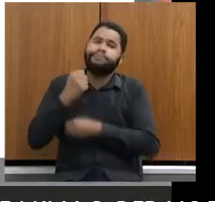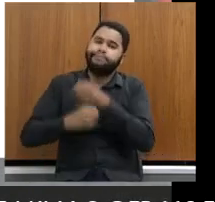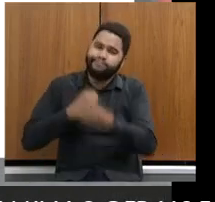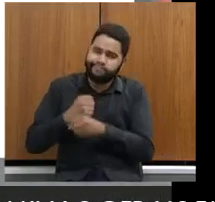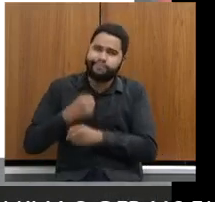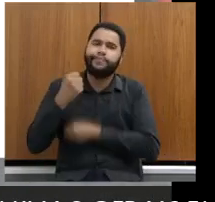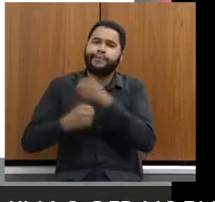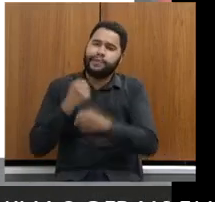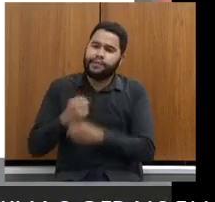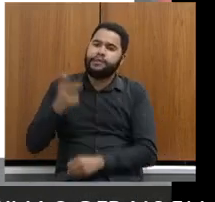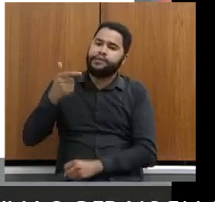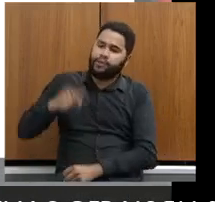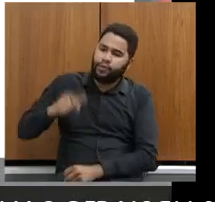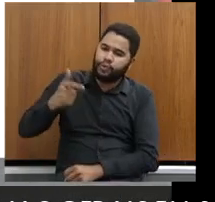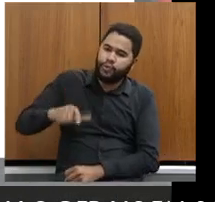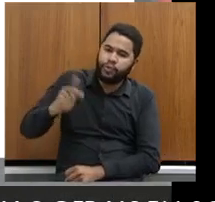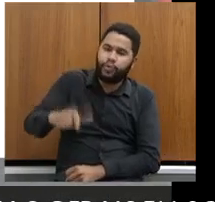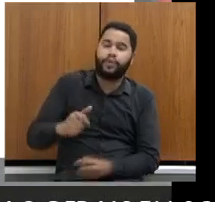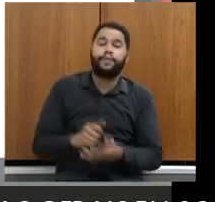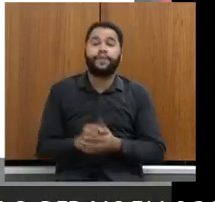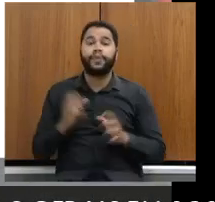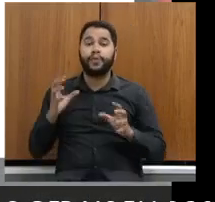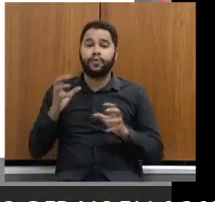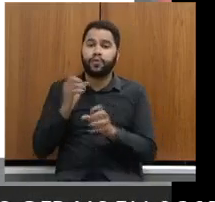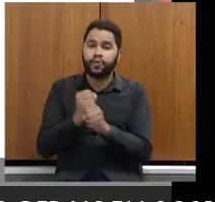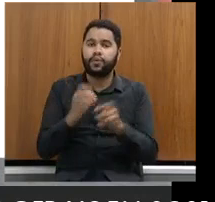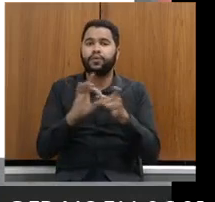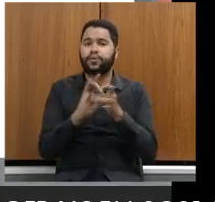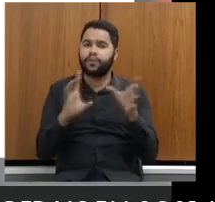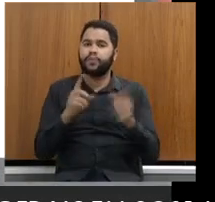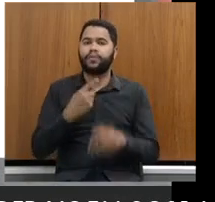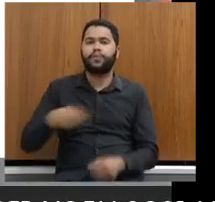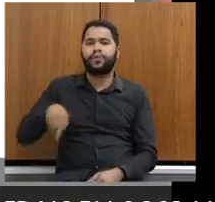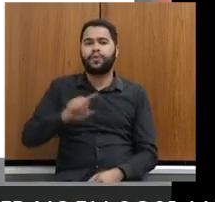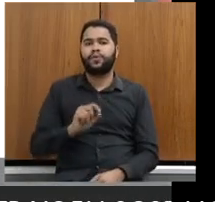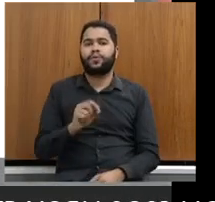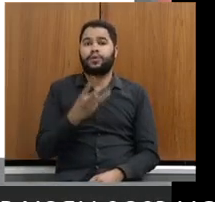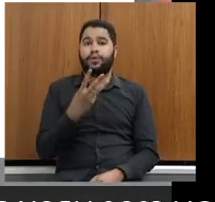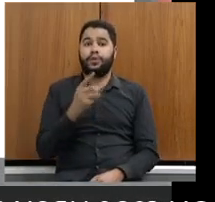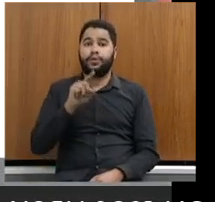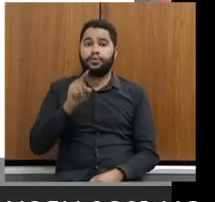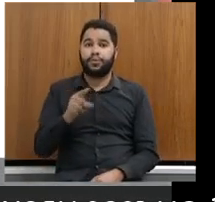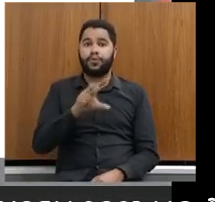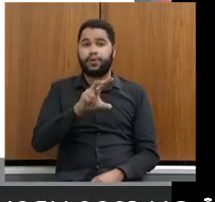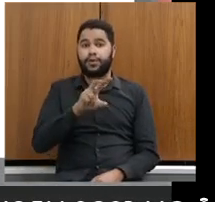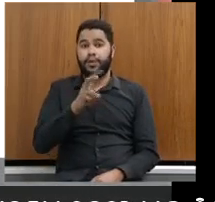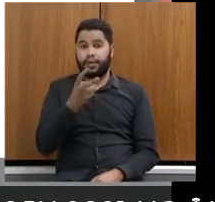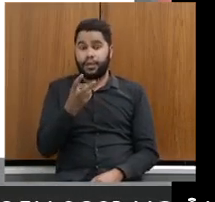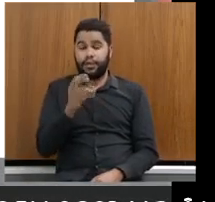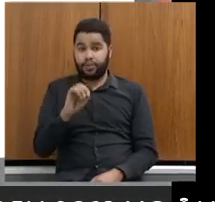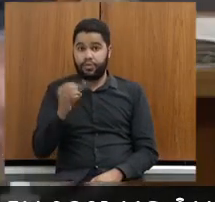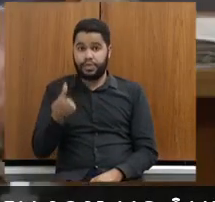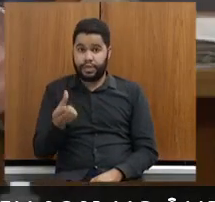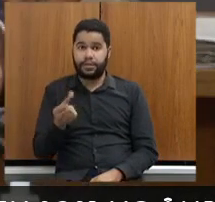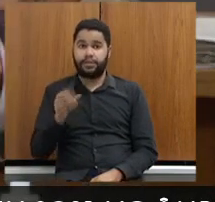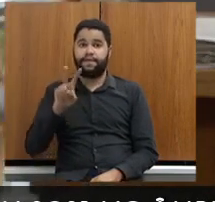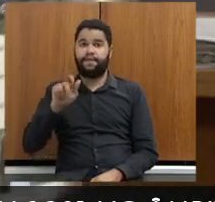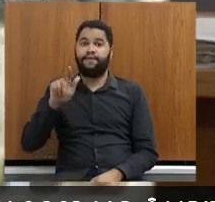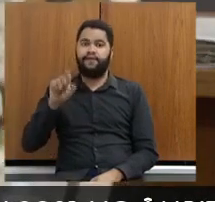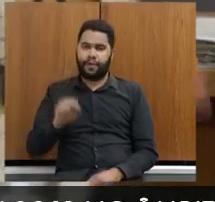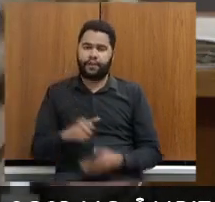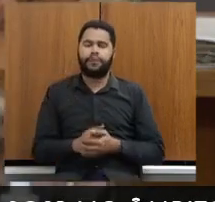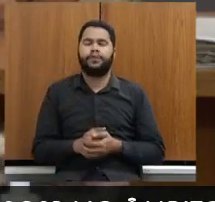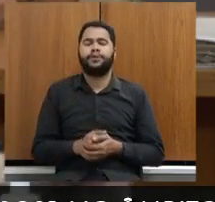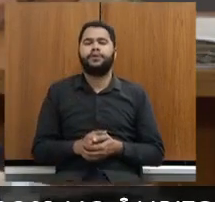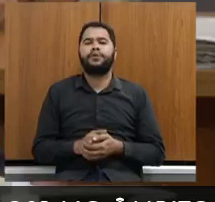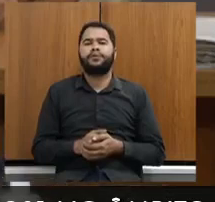tem que renovando enfim no total foram autorizados aí para gente 3.506 Bastos e é